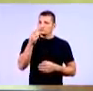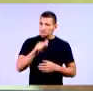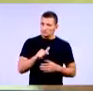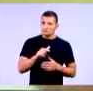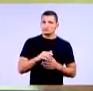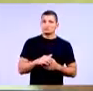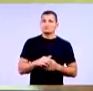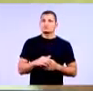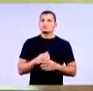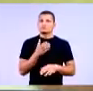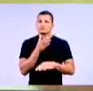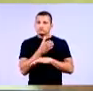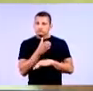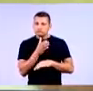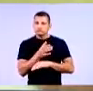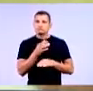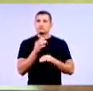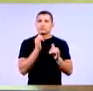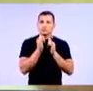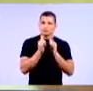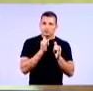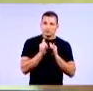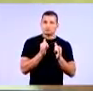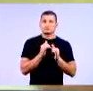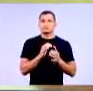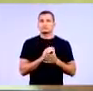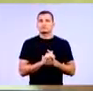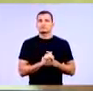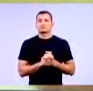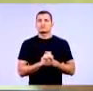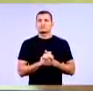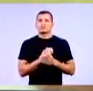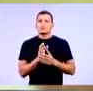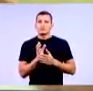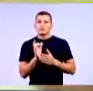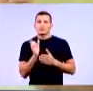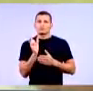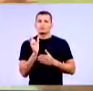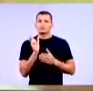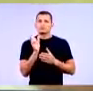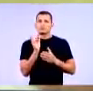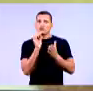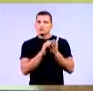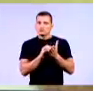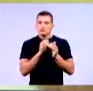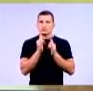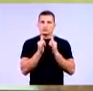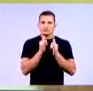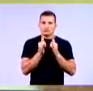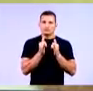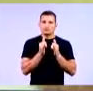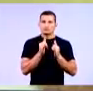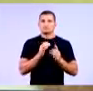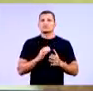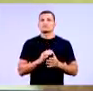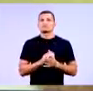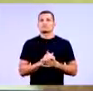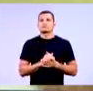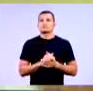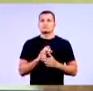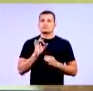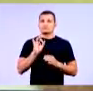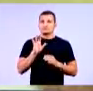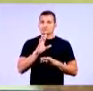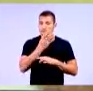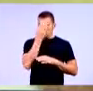a informação, modele a informação, classifique a informação e coloque ela numa sequência. É só não